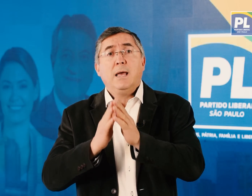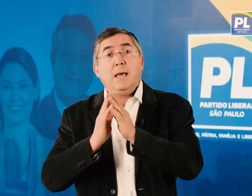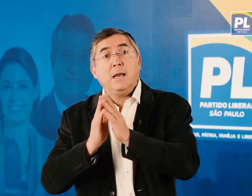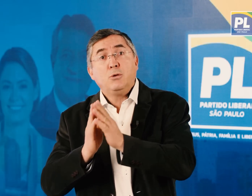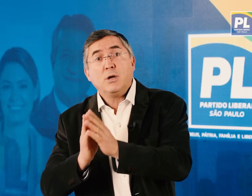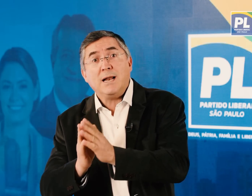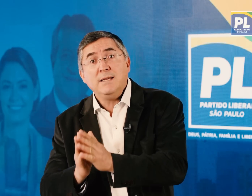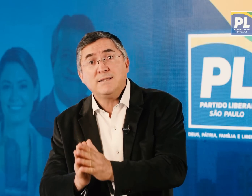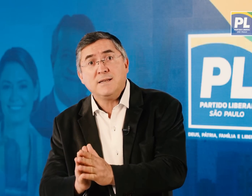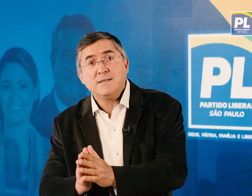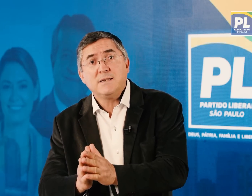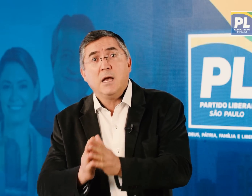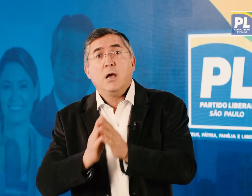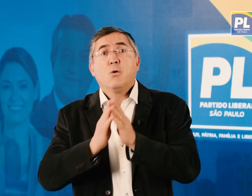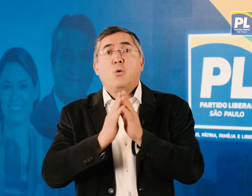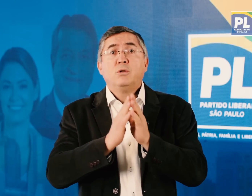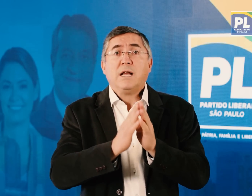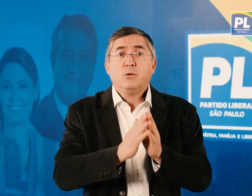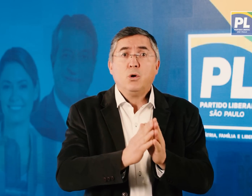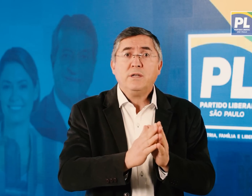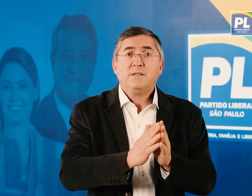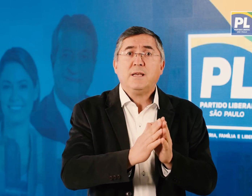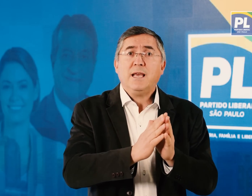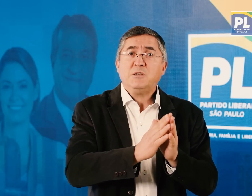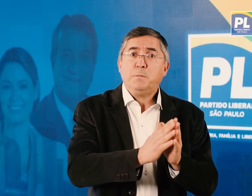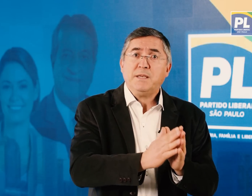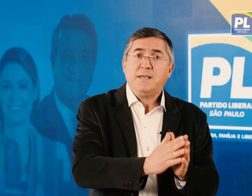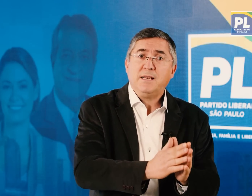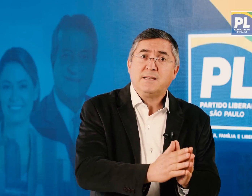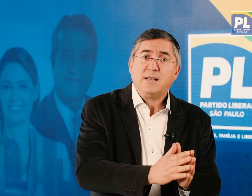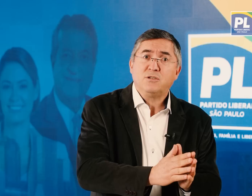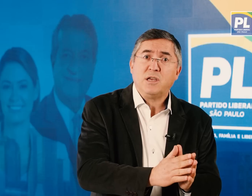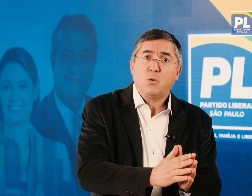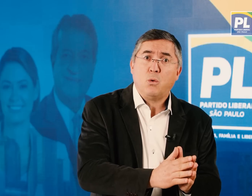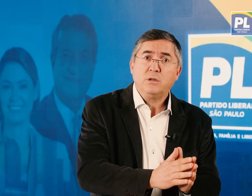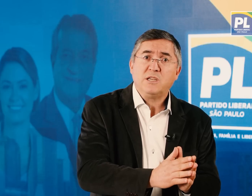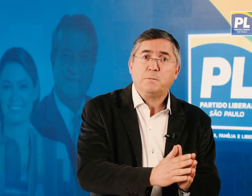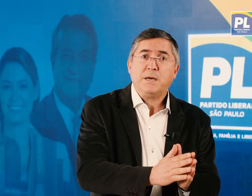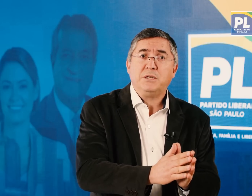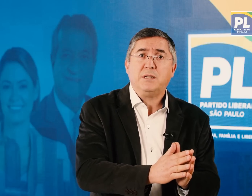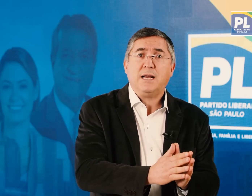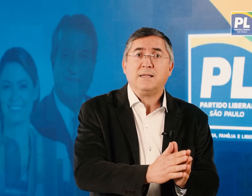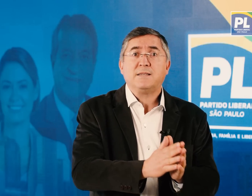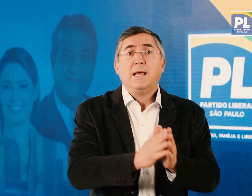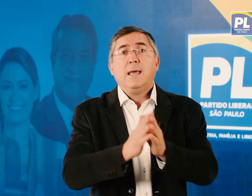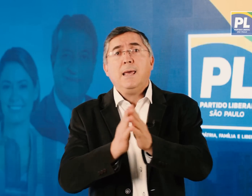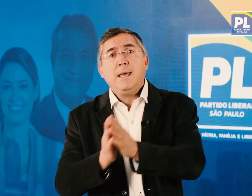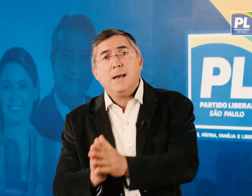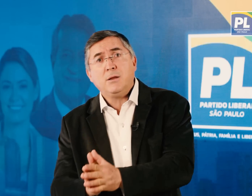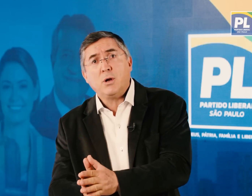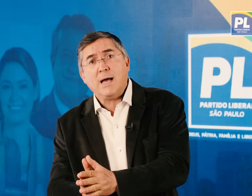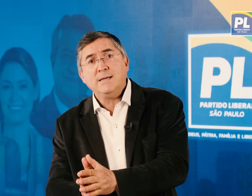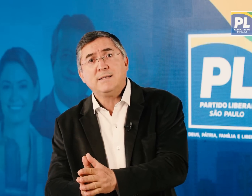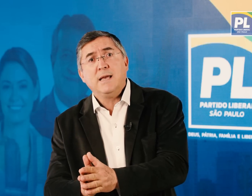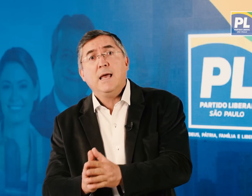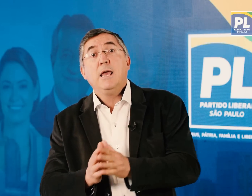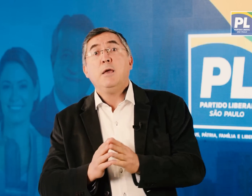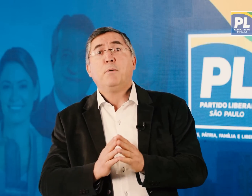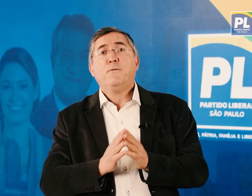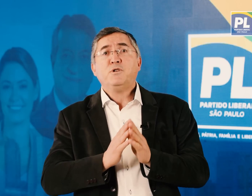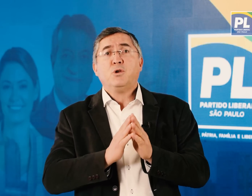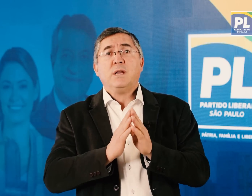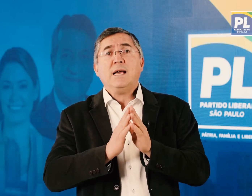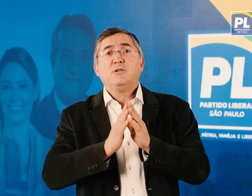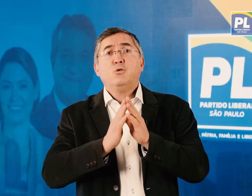advogados, eleitoralistas, contadores especializados em contas partidárias e eleitorais